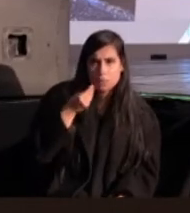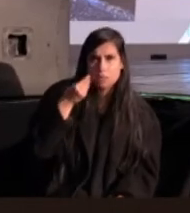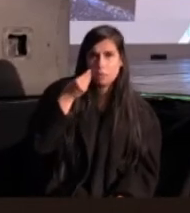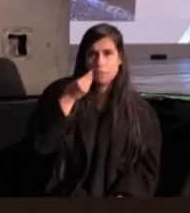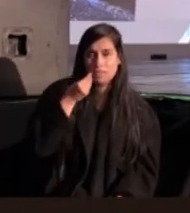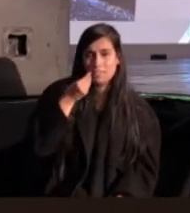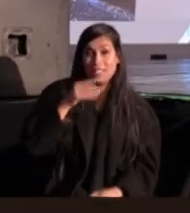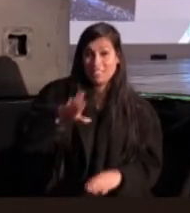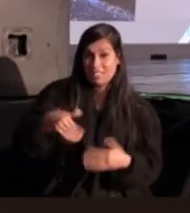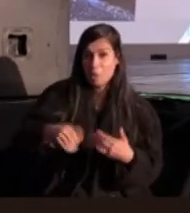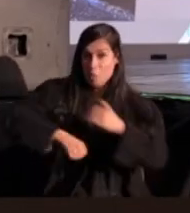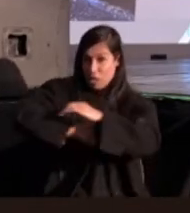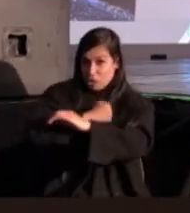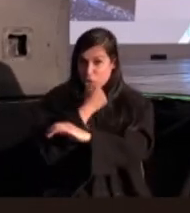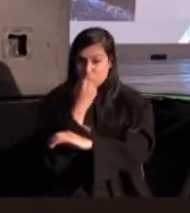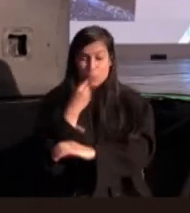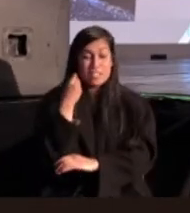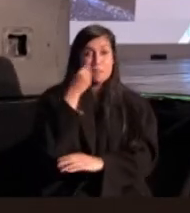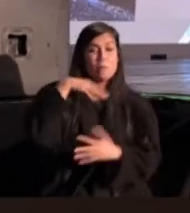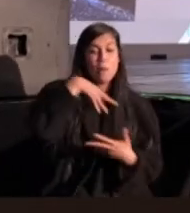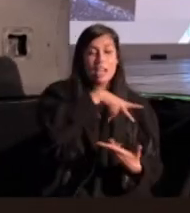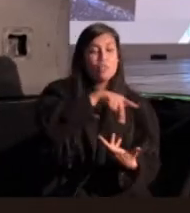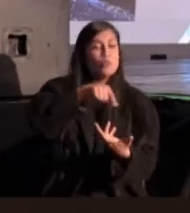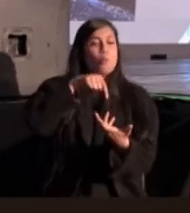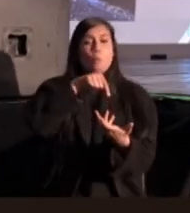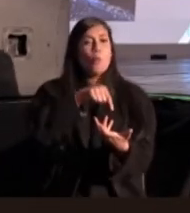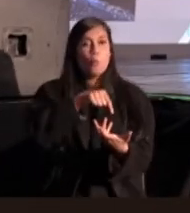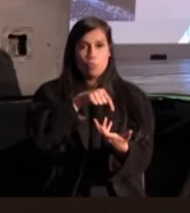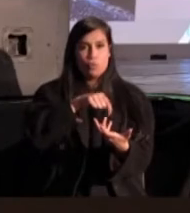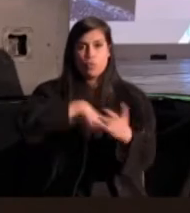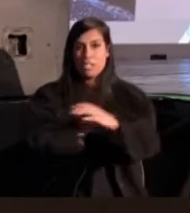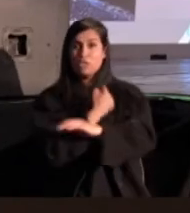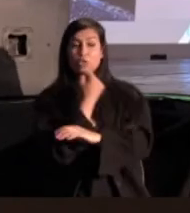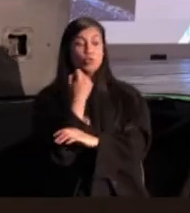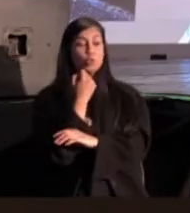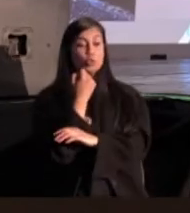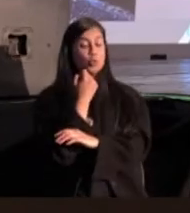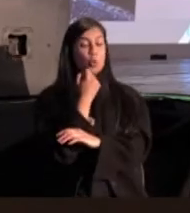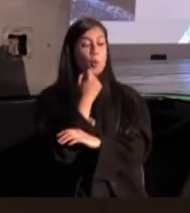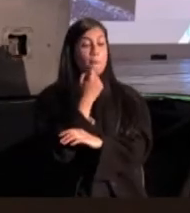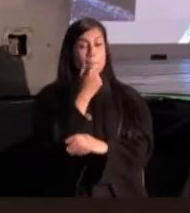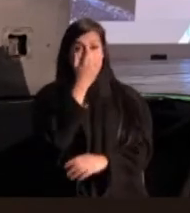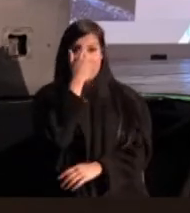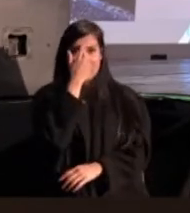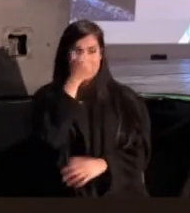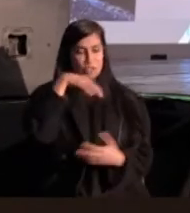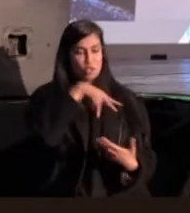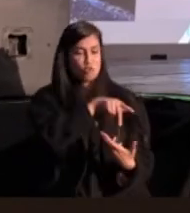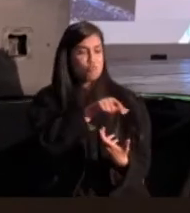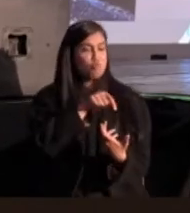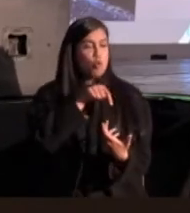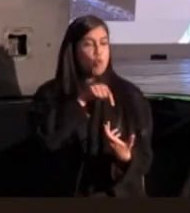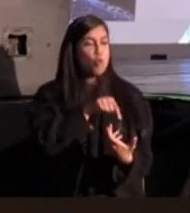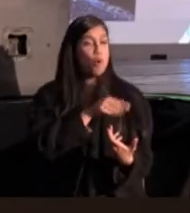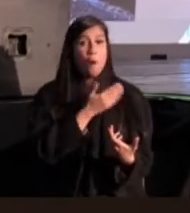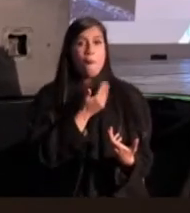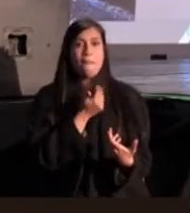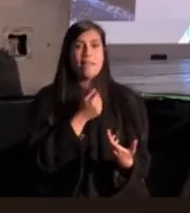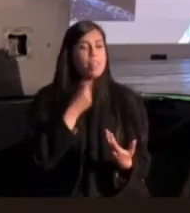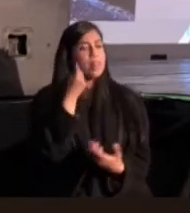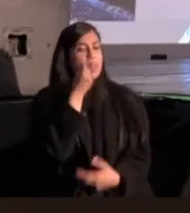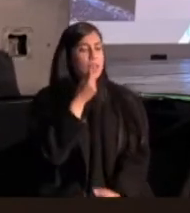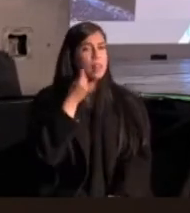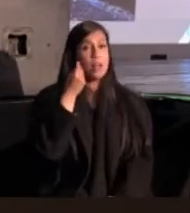aparece. É através dessa alimentação que o mundo se dá. Então, falar que Exu é a boca do mundo é